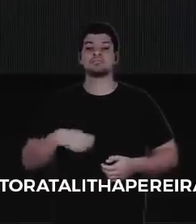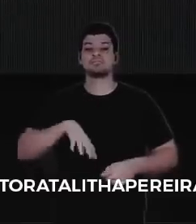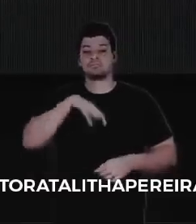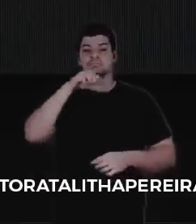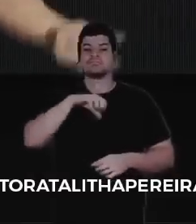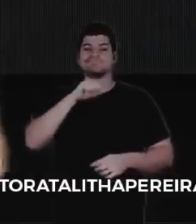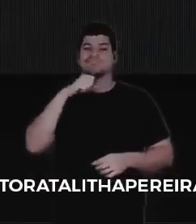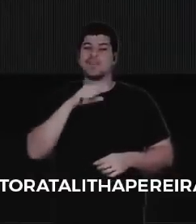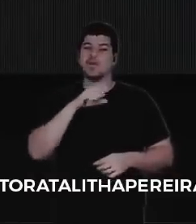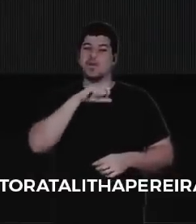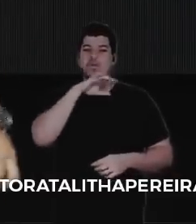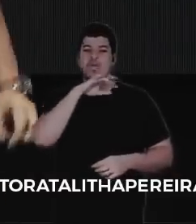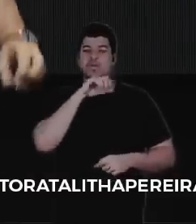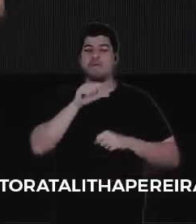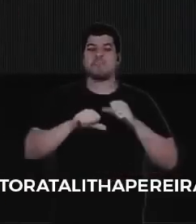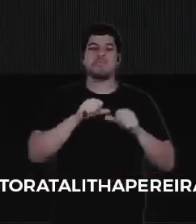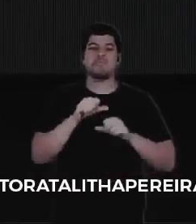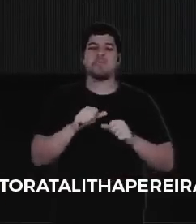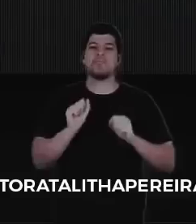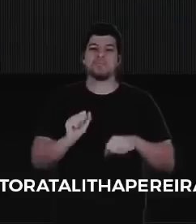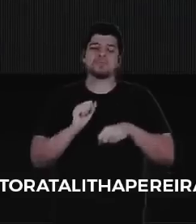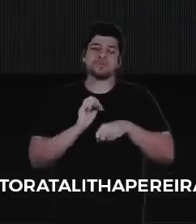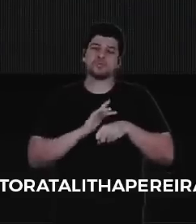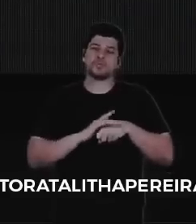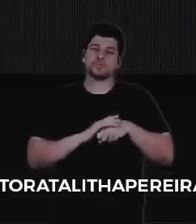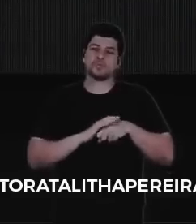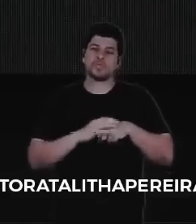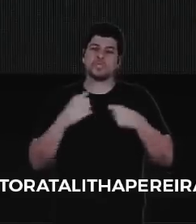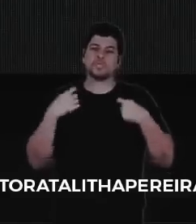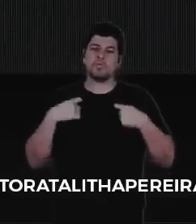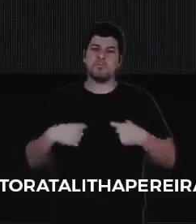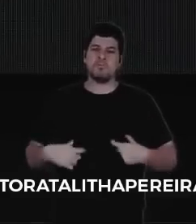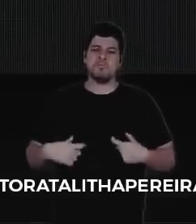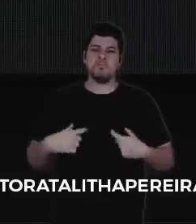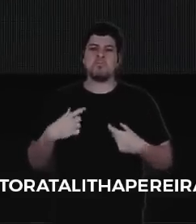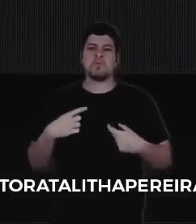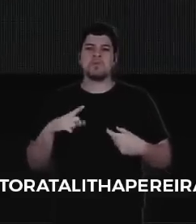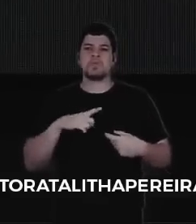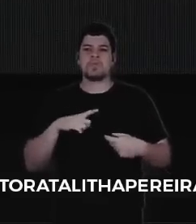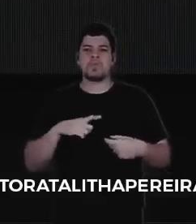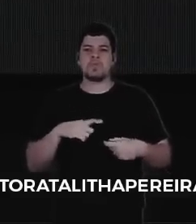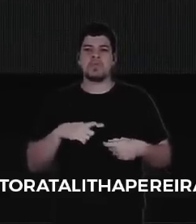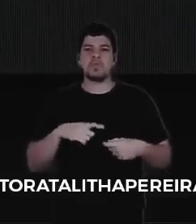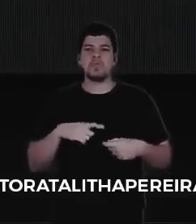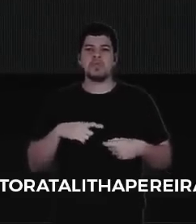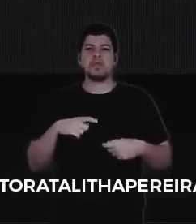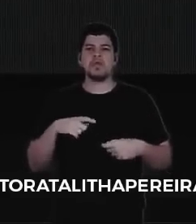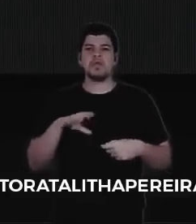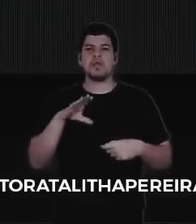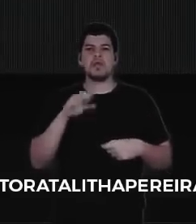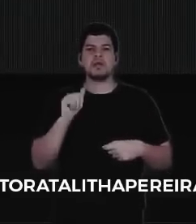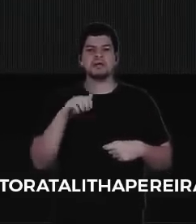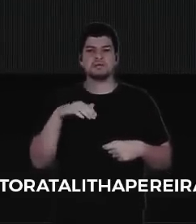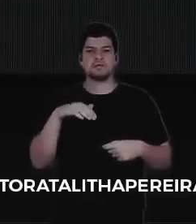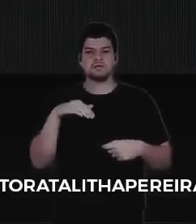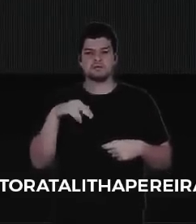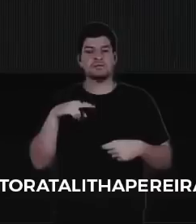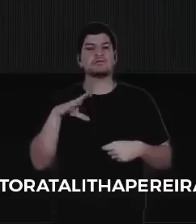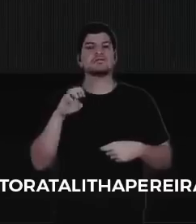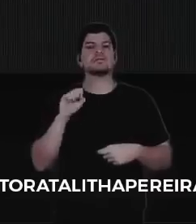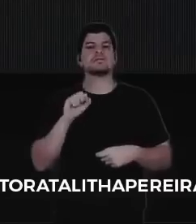tem um enfisema pulmonar, chega uma hora que tem um câncer de pulmão e a pessoa morre.